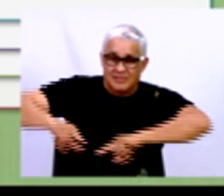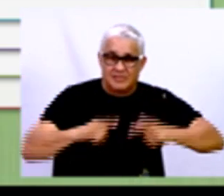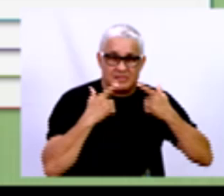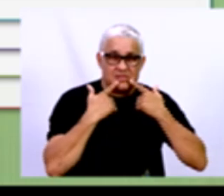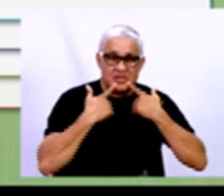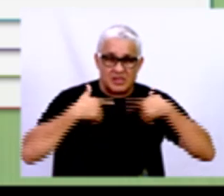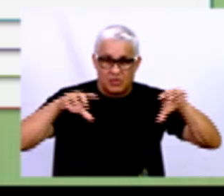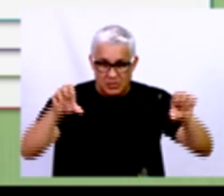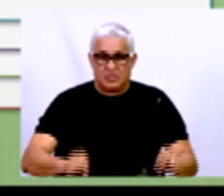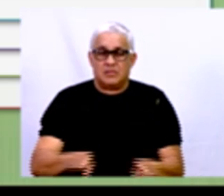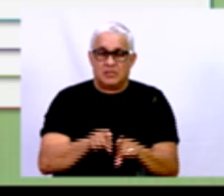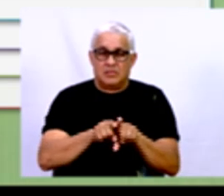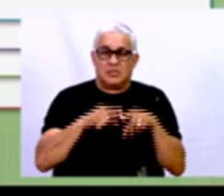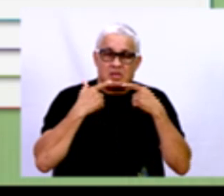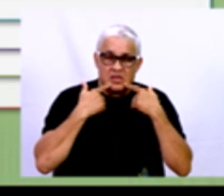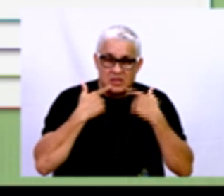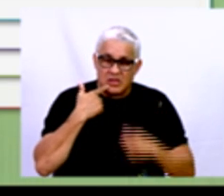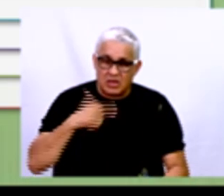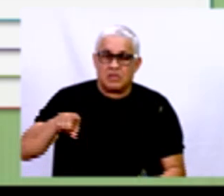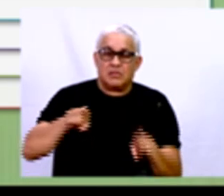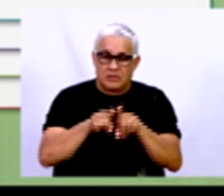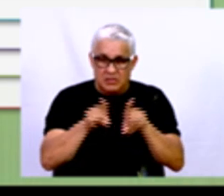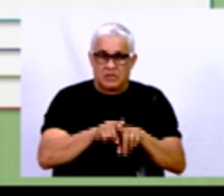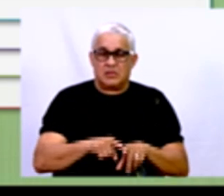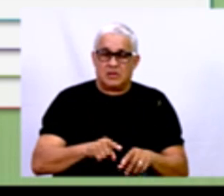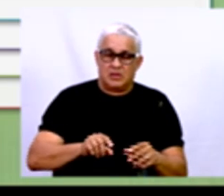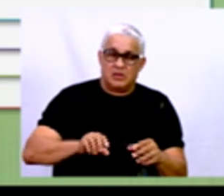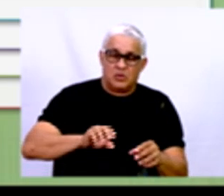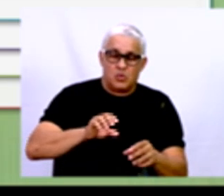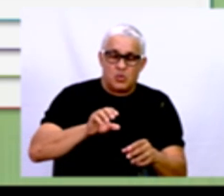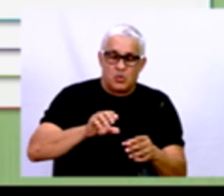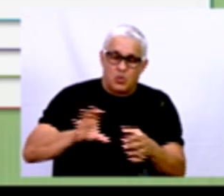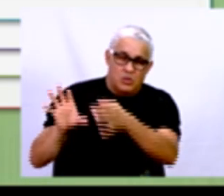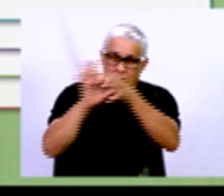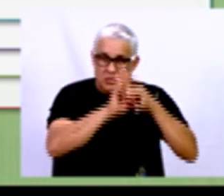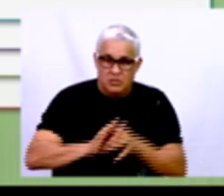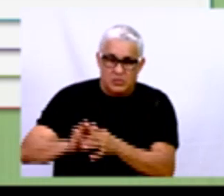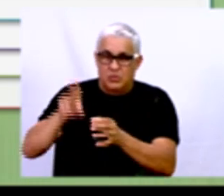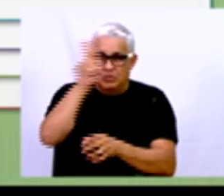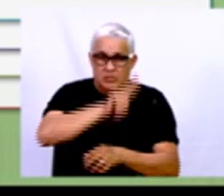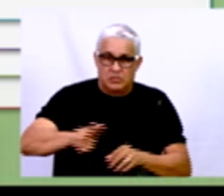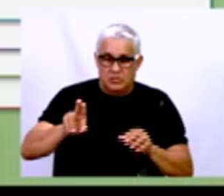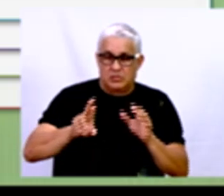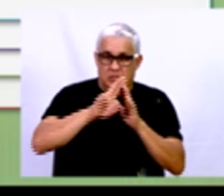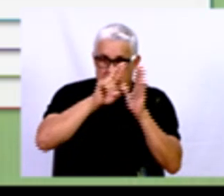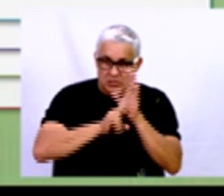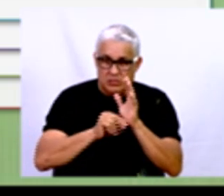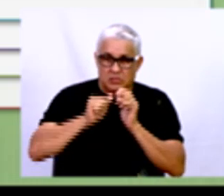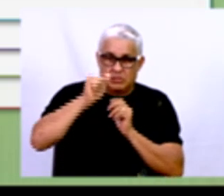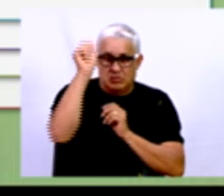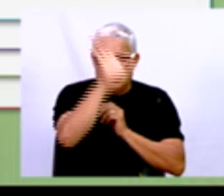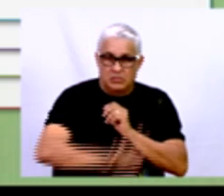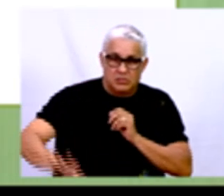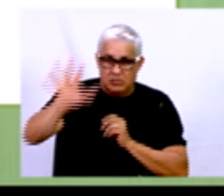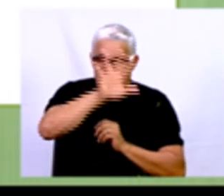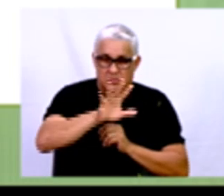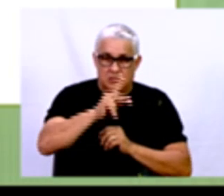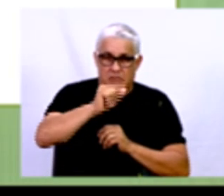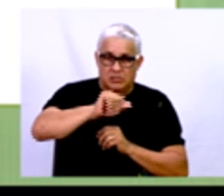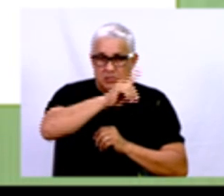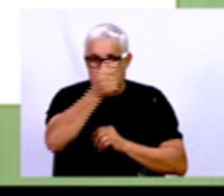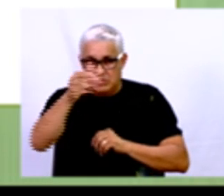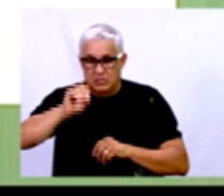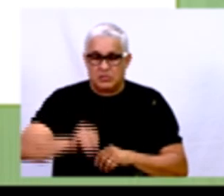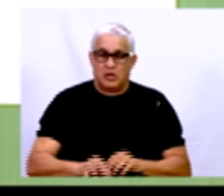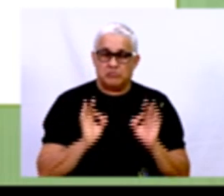de uma determinada língua e distinguir os contextos que exigem o uso da norma padrão. Isso mesmo.